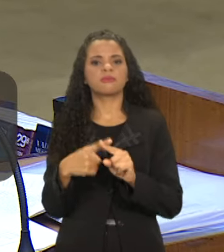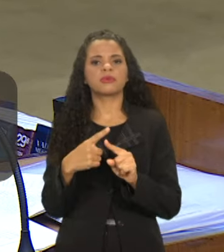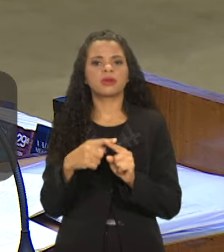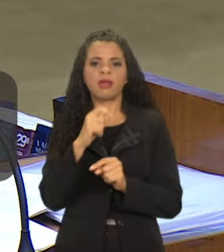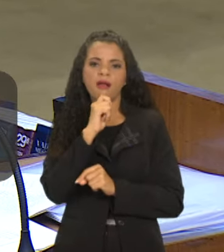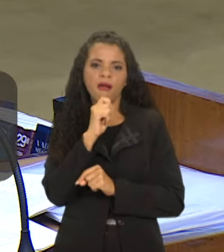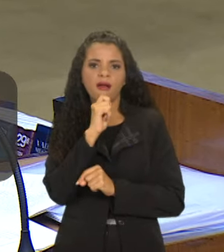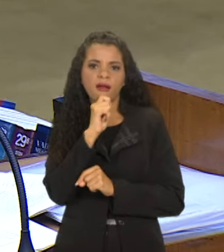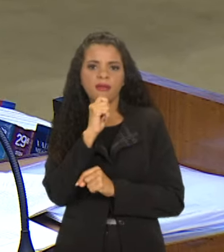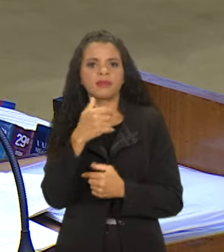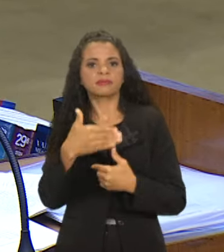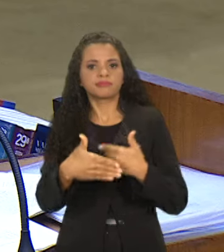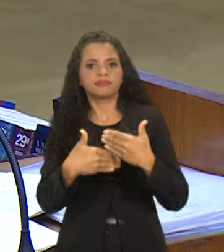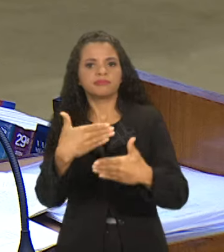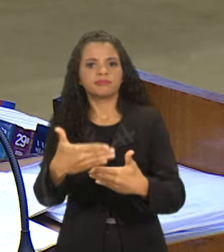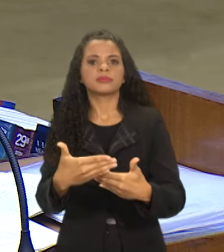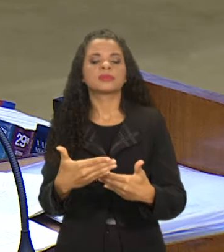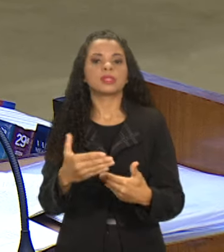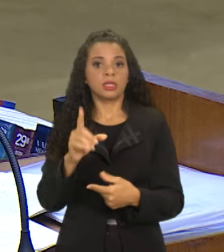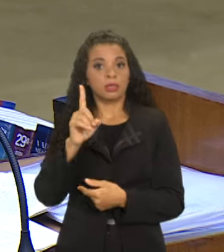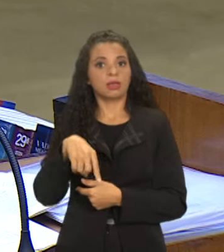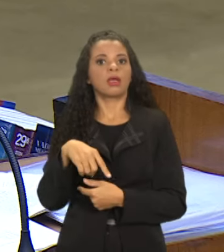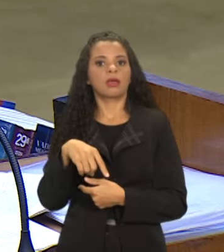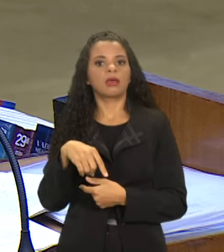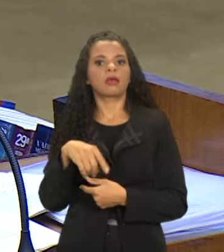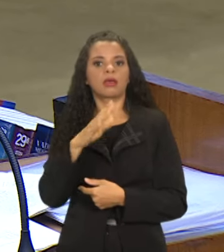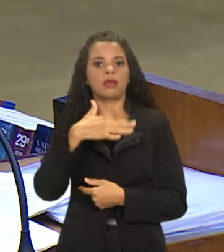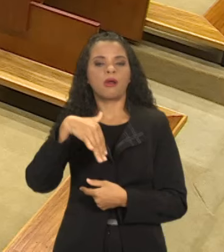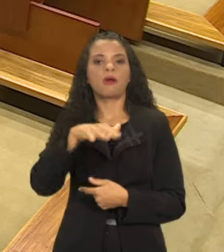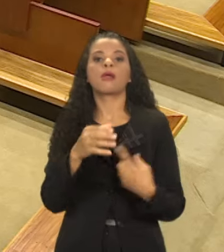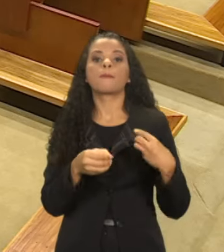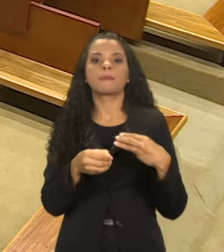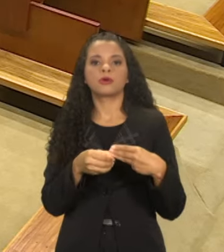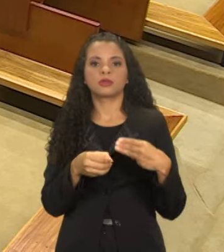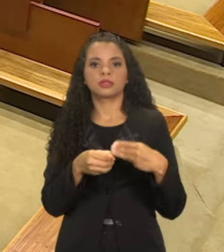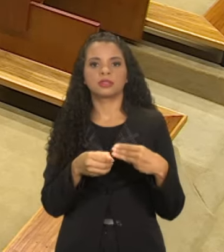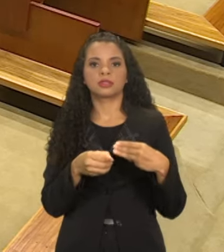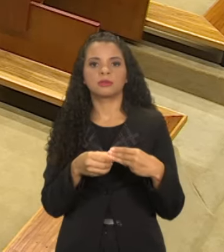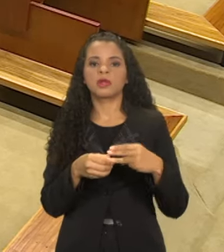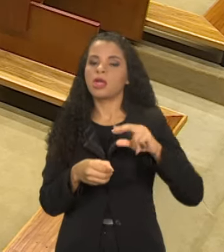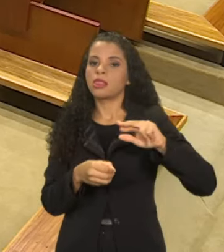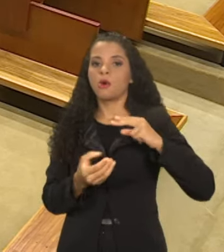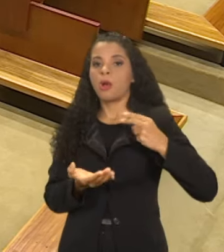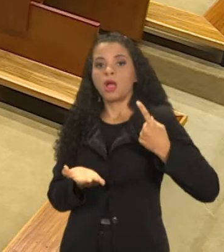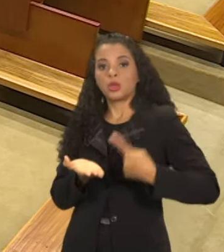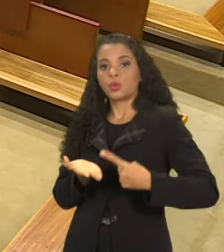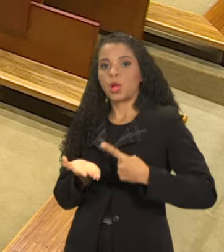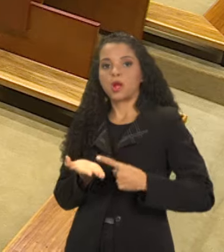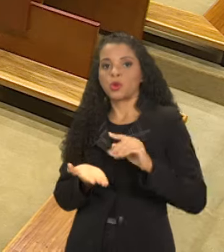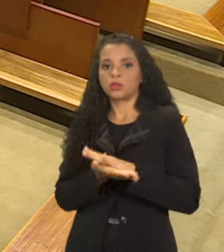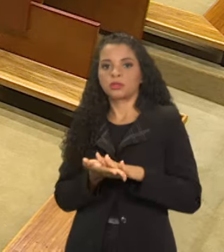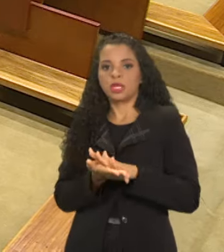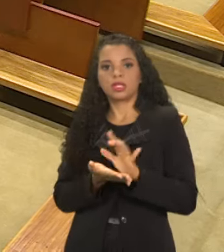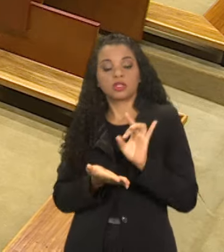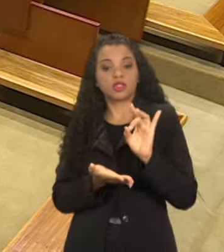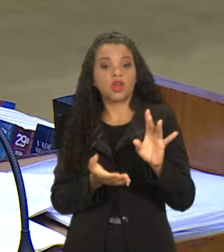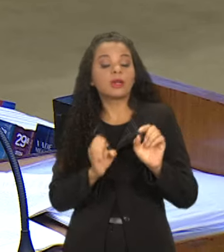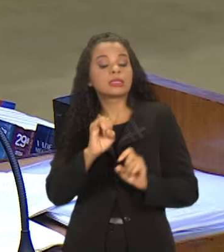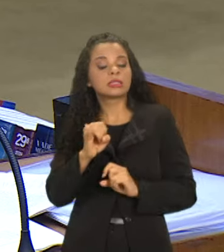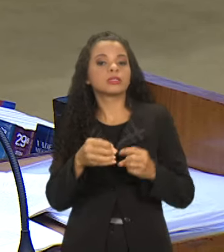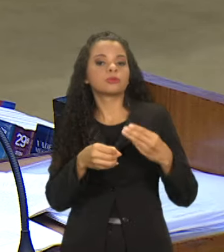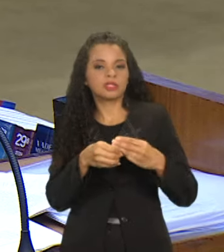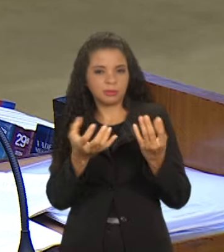instrução. E que envolve os municípios. Envolve exatamente isso que eu ia dizer. Que não são parte do acordo, a menos que queiram aderir voluntariamente. Eu ia dizer